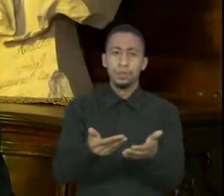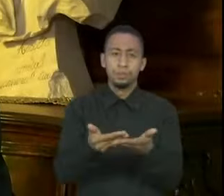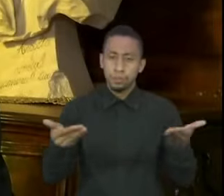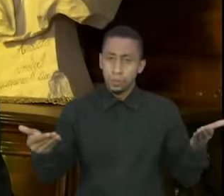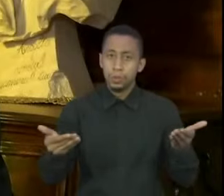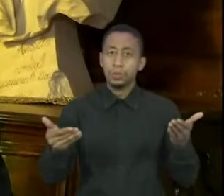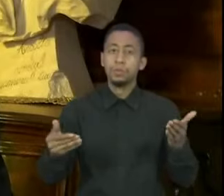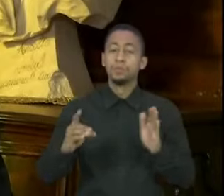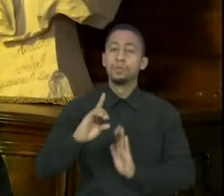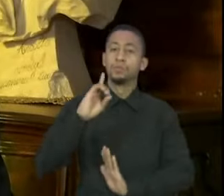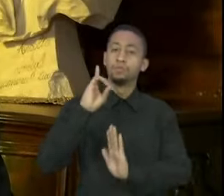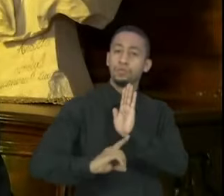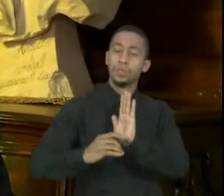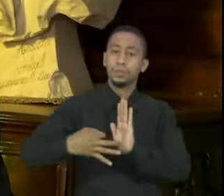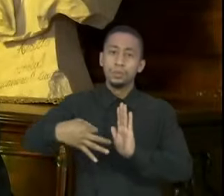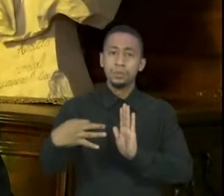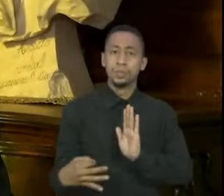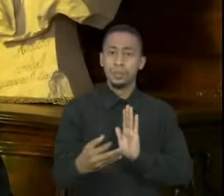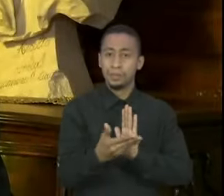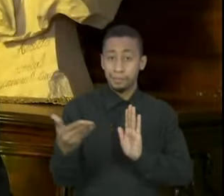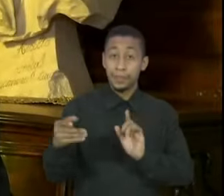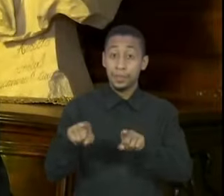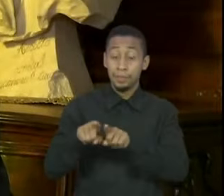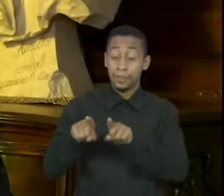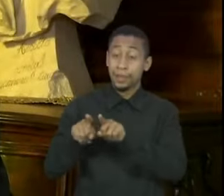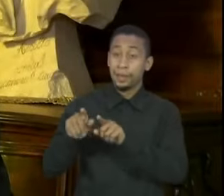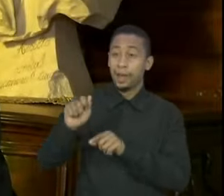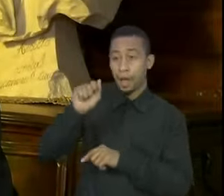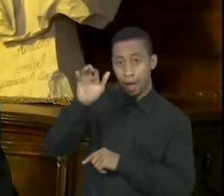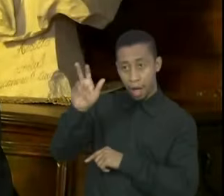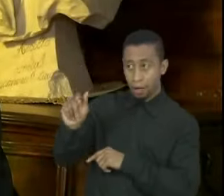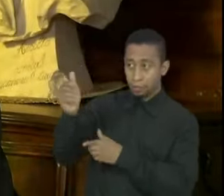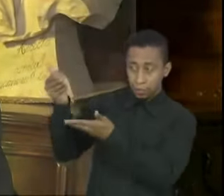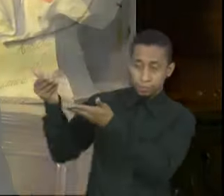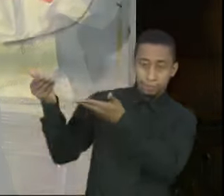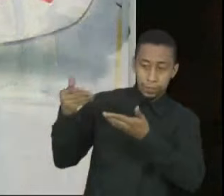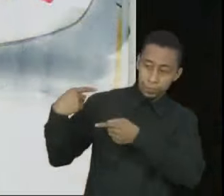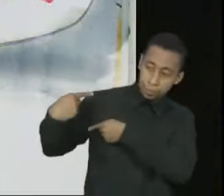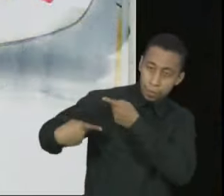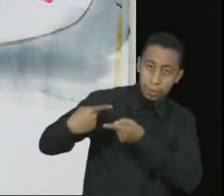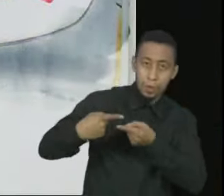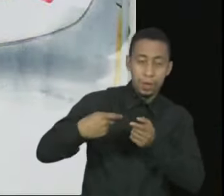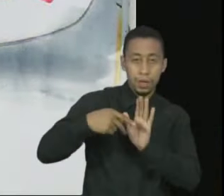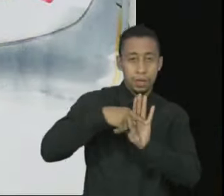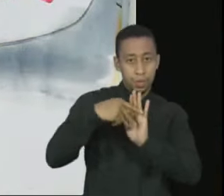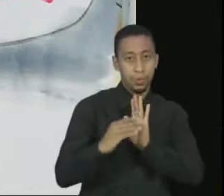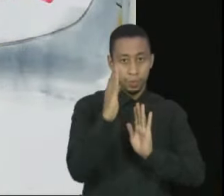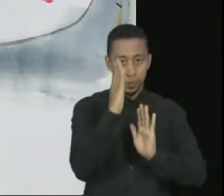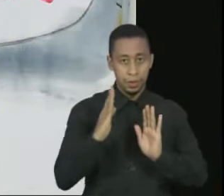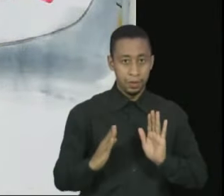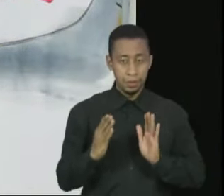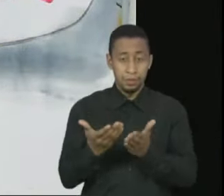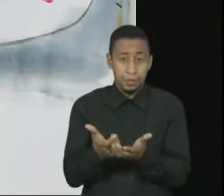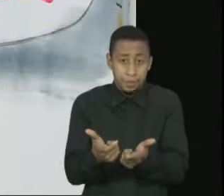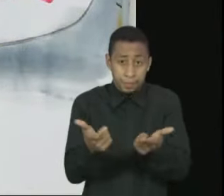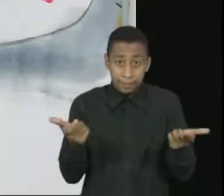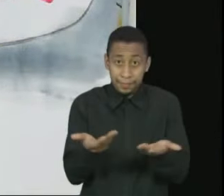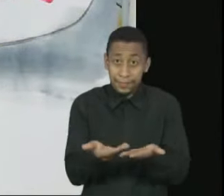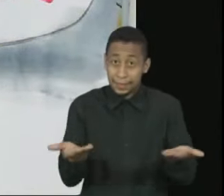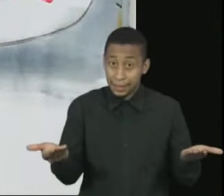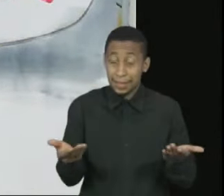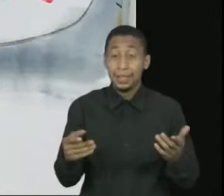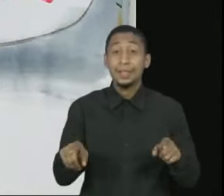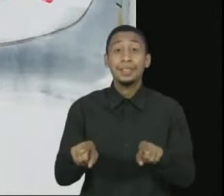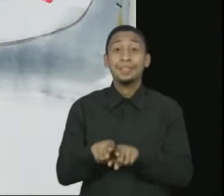e favor também do negro do afro-descendente brasileiro de maneira que a sua a sua não